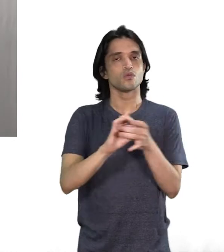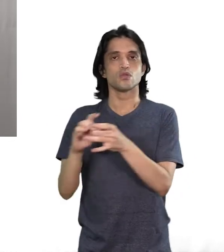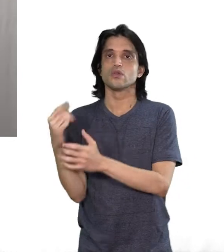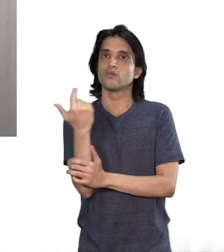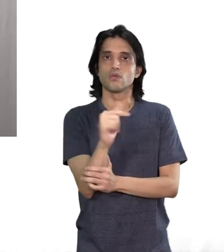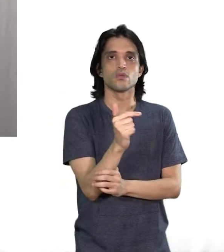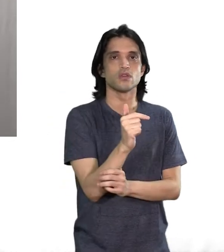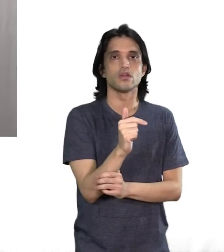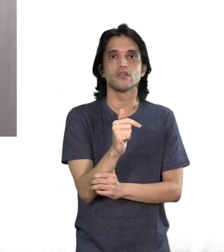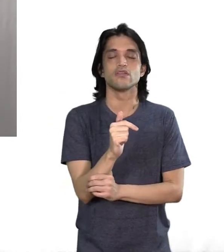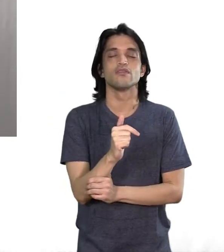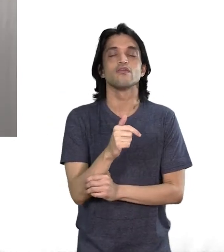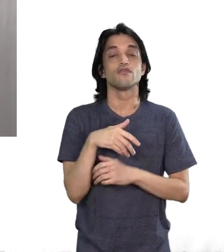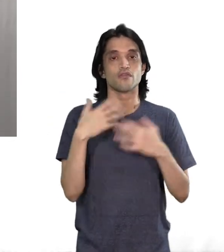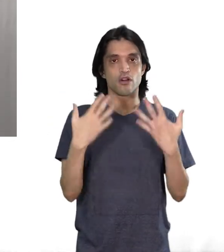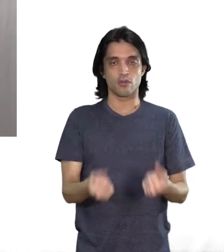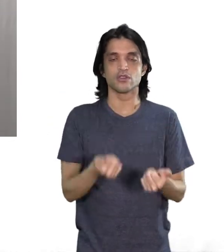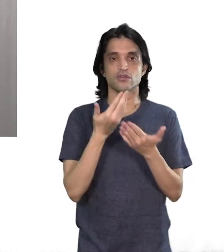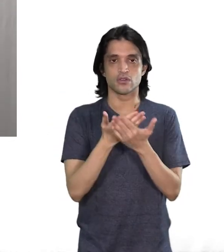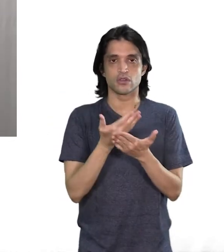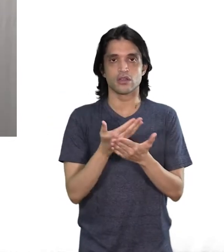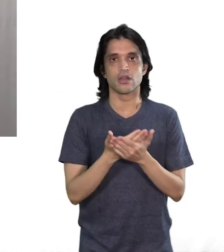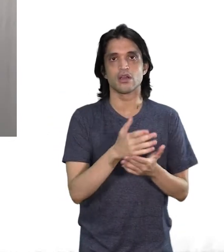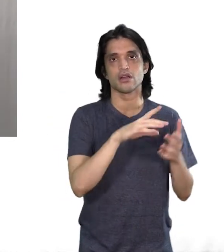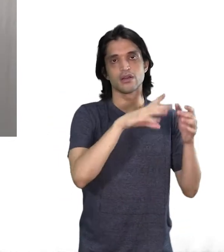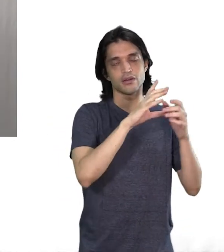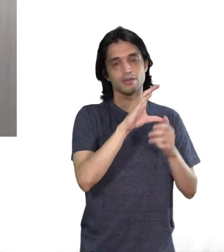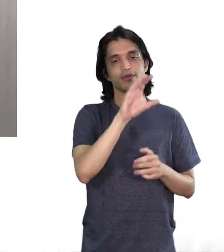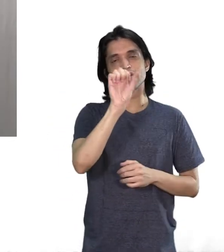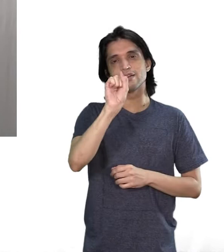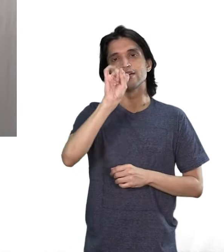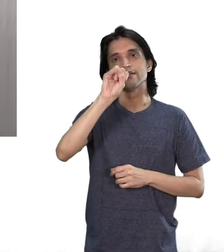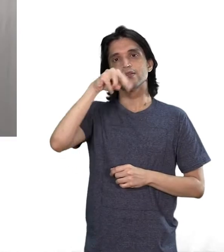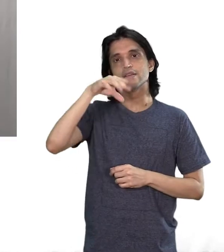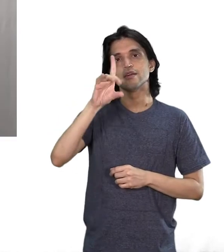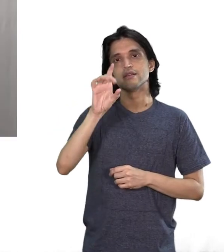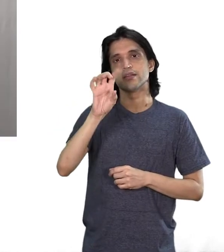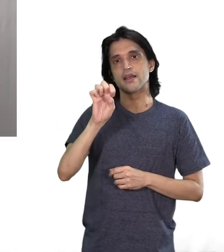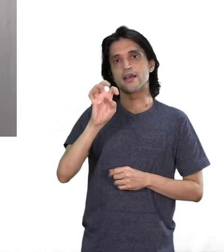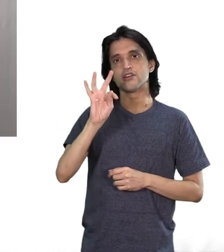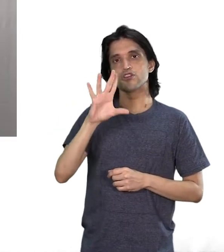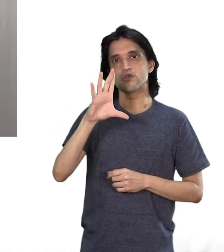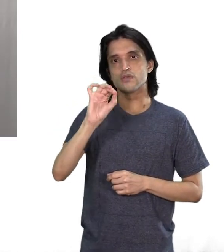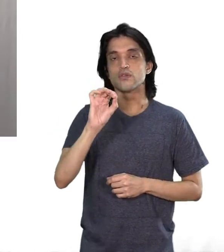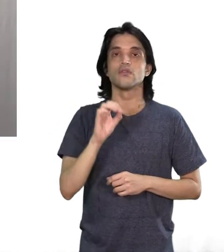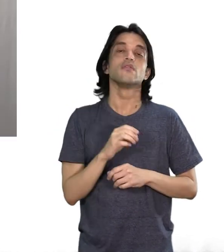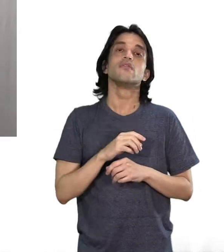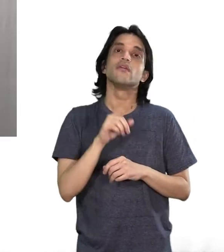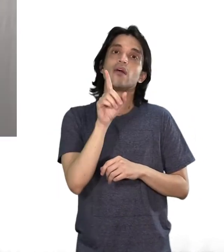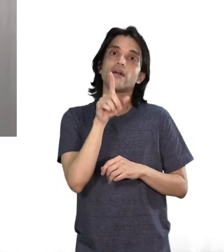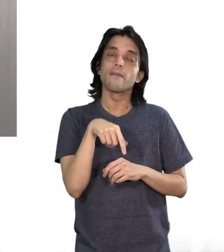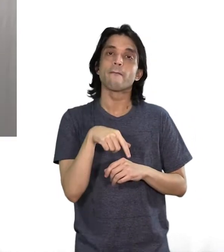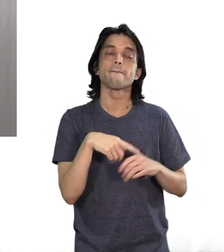as sindéticas, que são, beleza, sexto ano, as que trazem conjunções. São